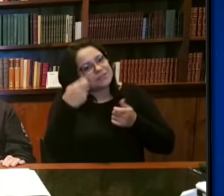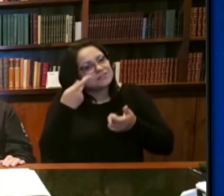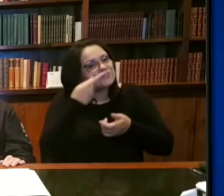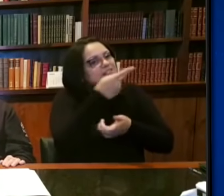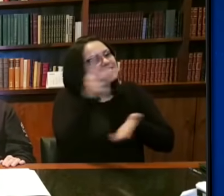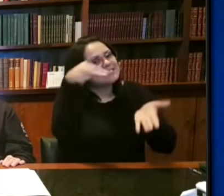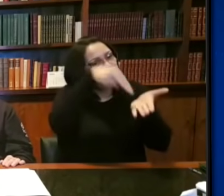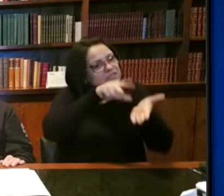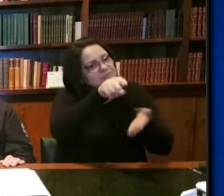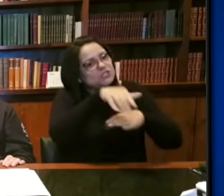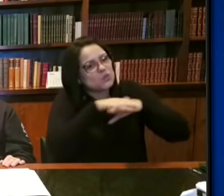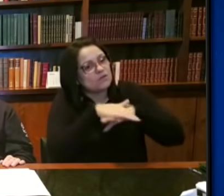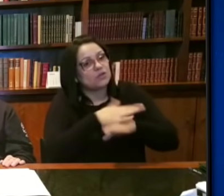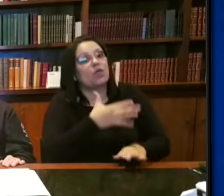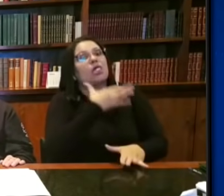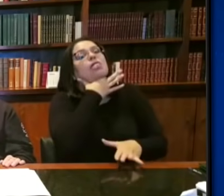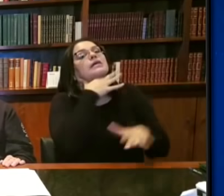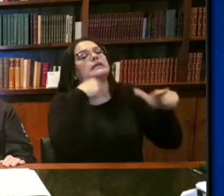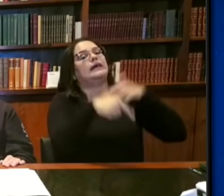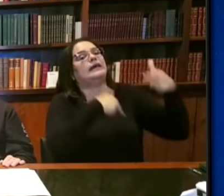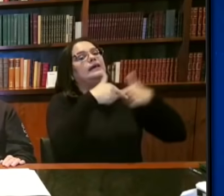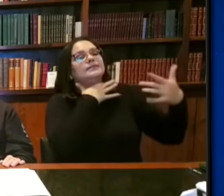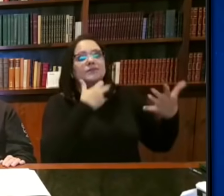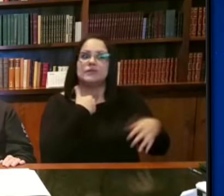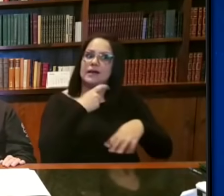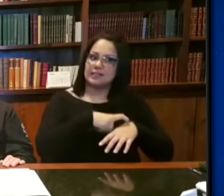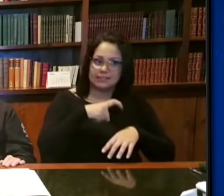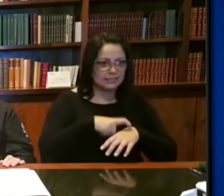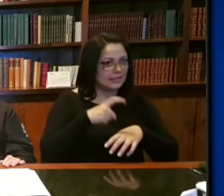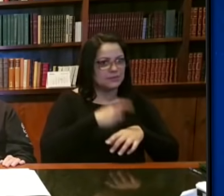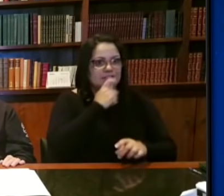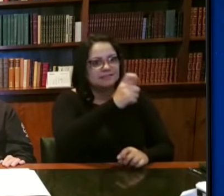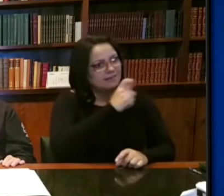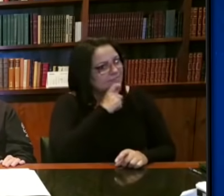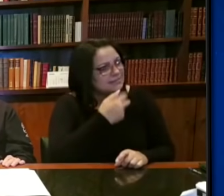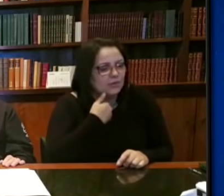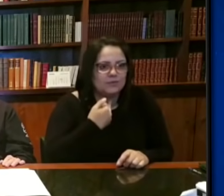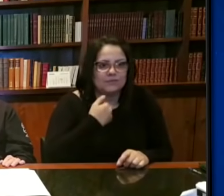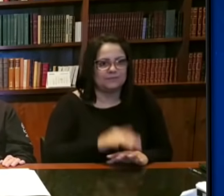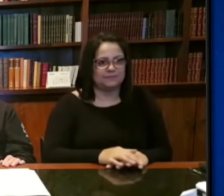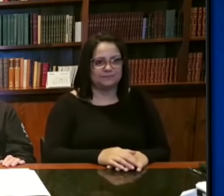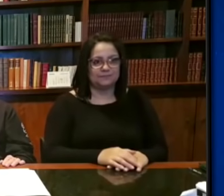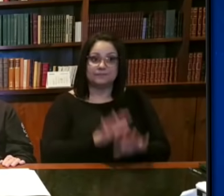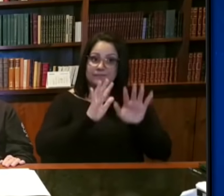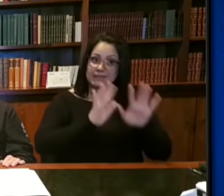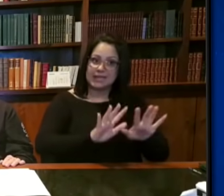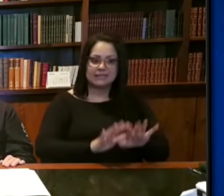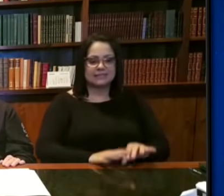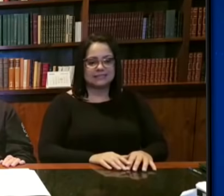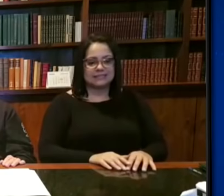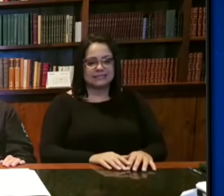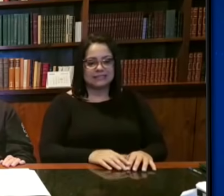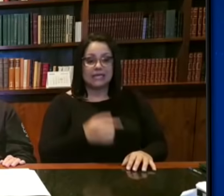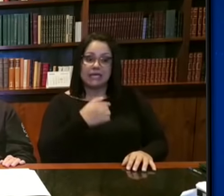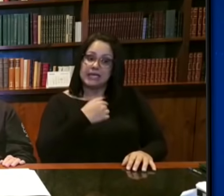conversar. É que eu estou tão atolado nas medidas aqui que eu não tenho nem tempo para dar entrevista. Mas eu não